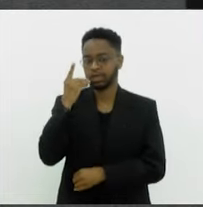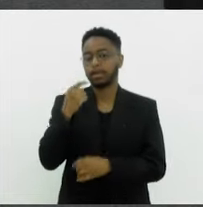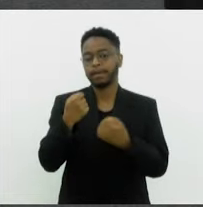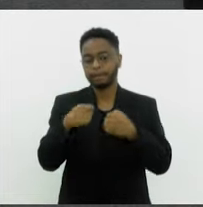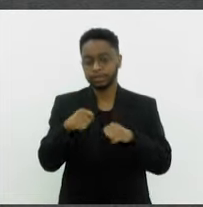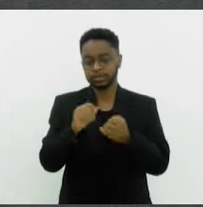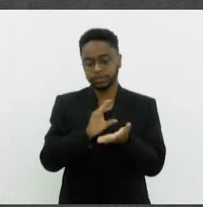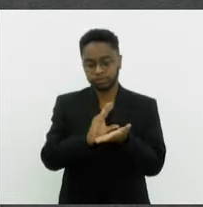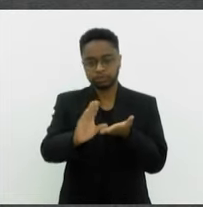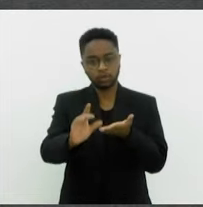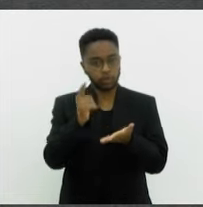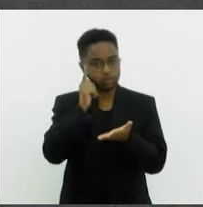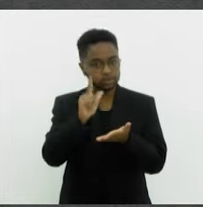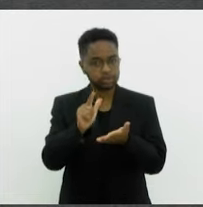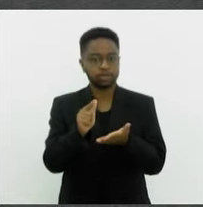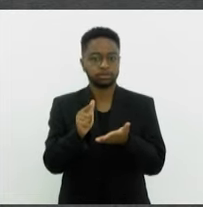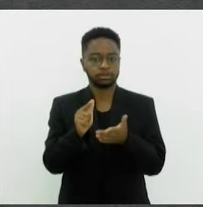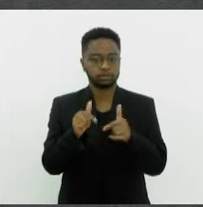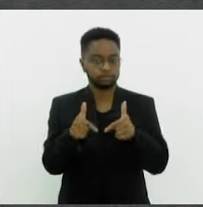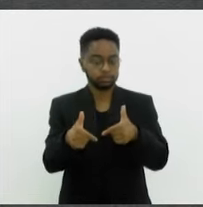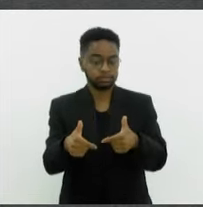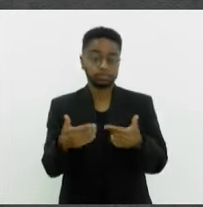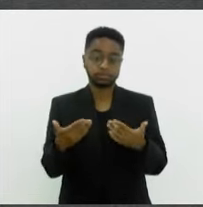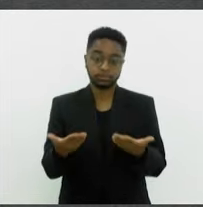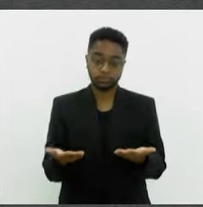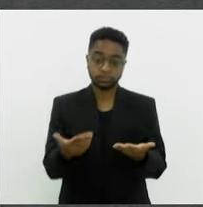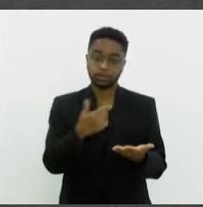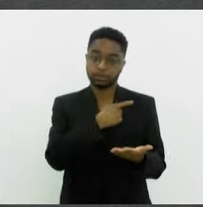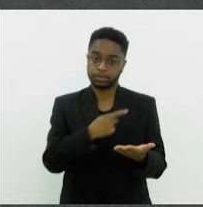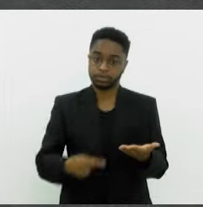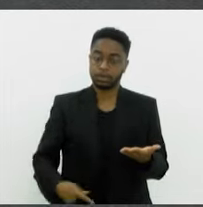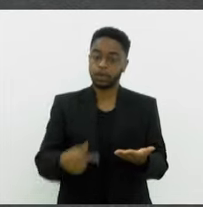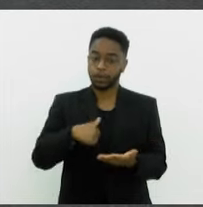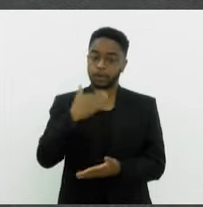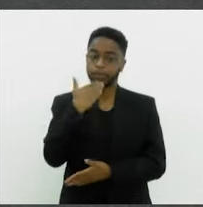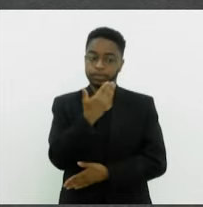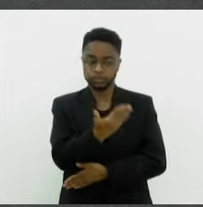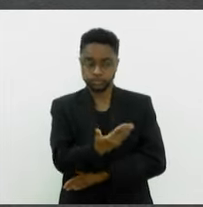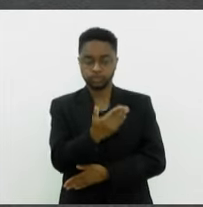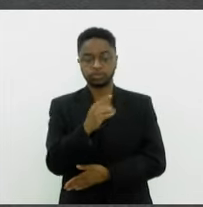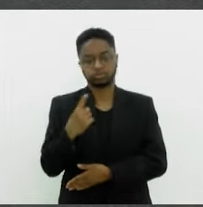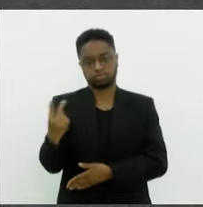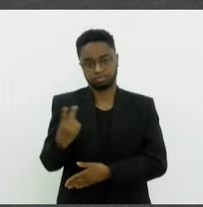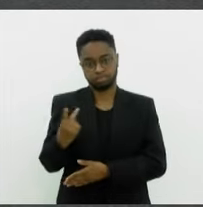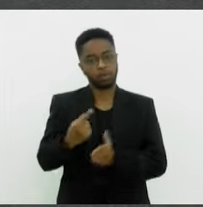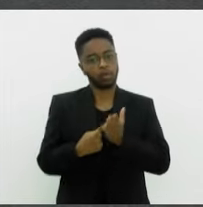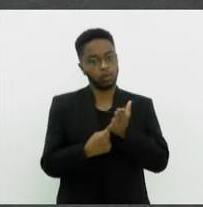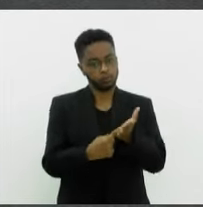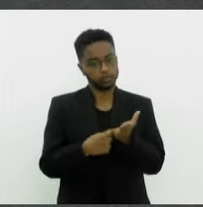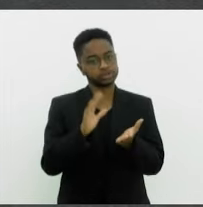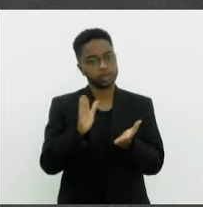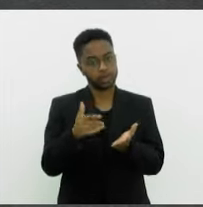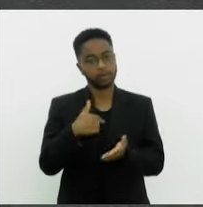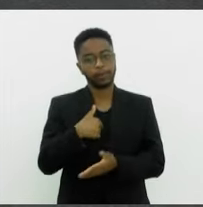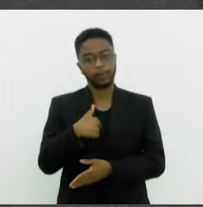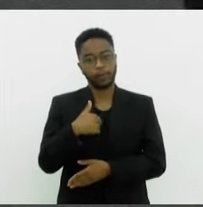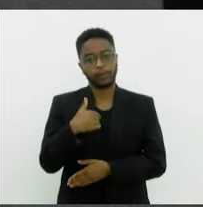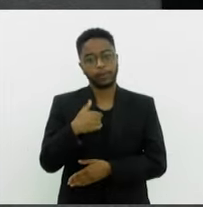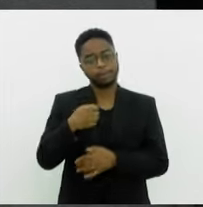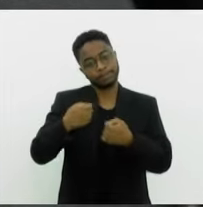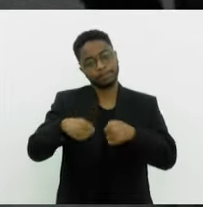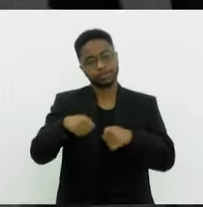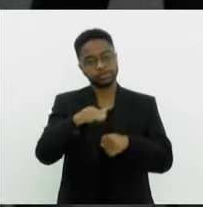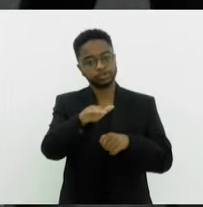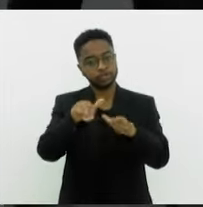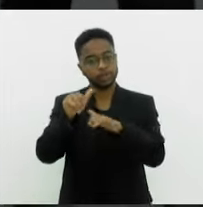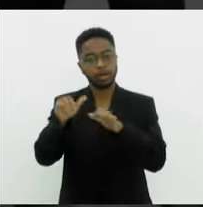executar as emendas impositivas. Então, presidente, rogo a Vossa Excelência, conforme já combinamos, convoque um colégio de líderes